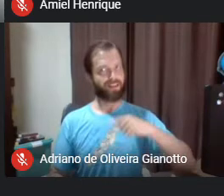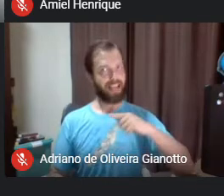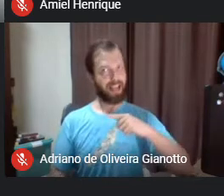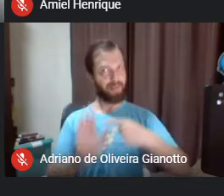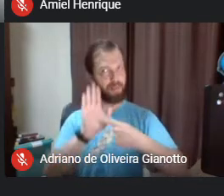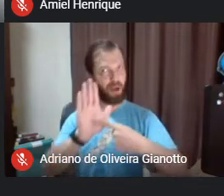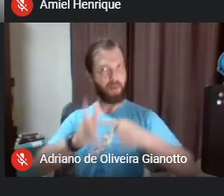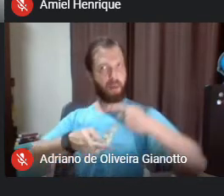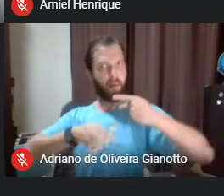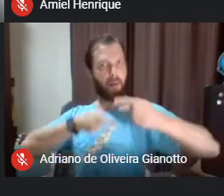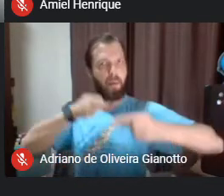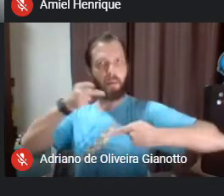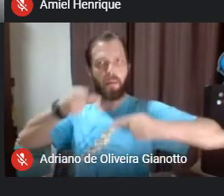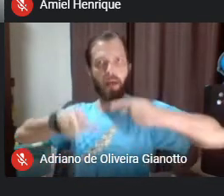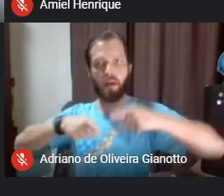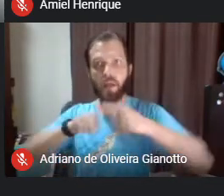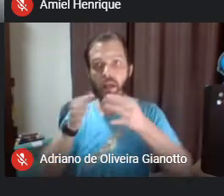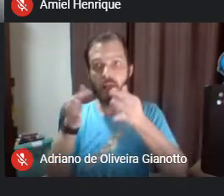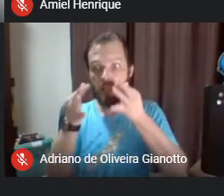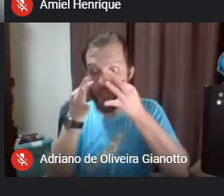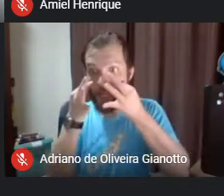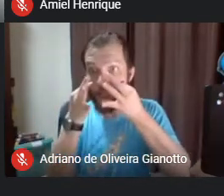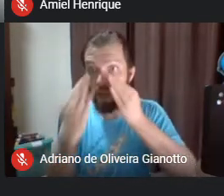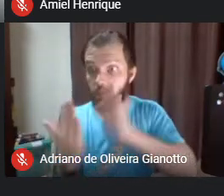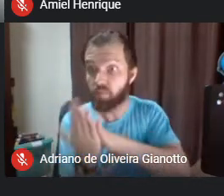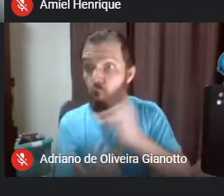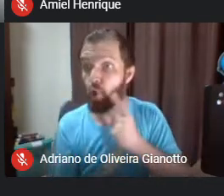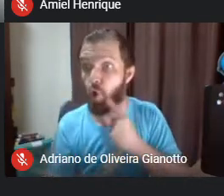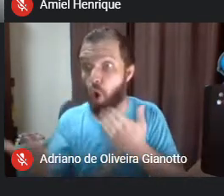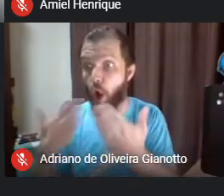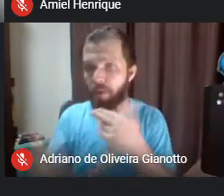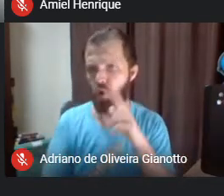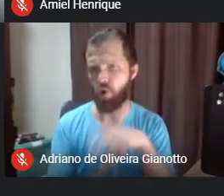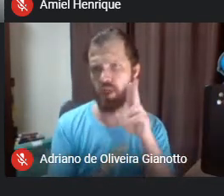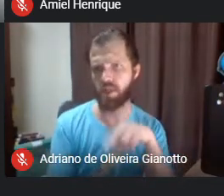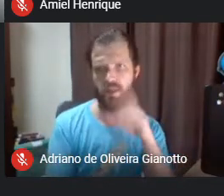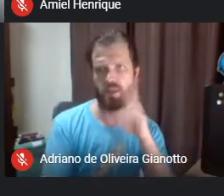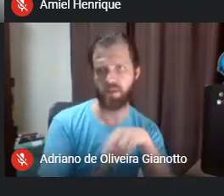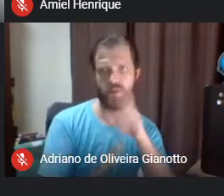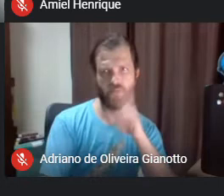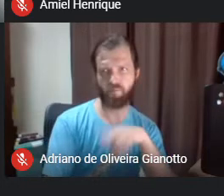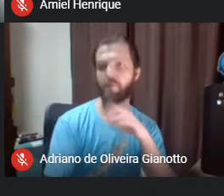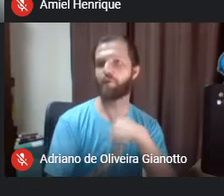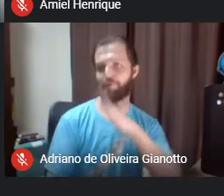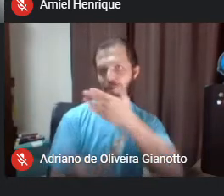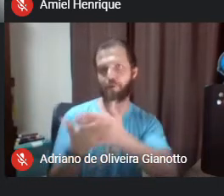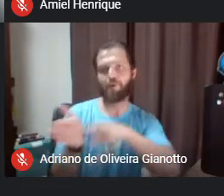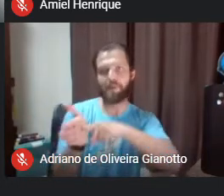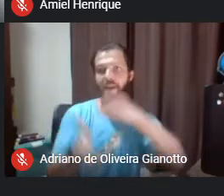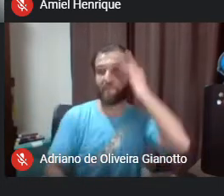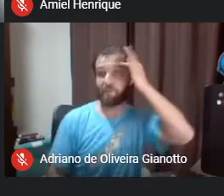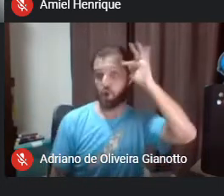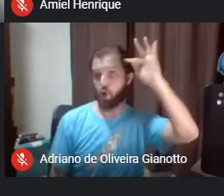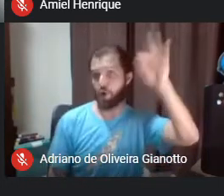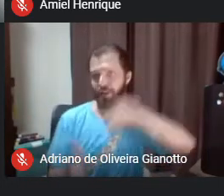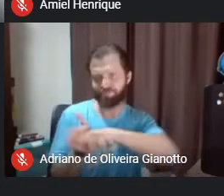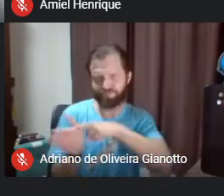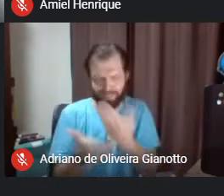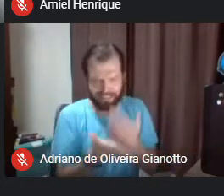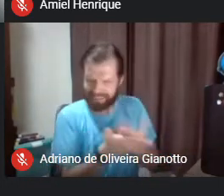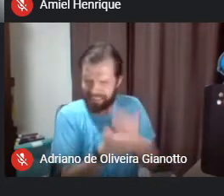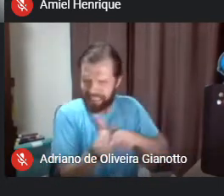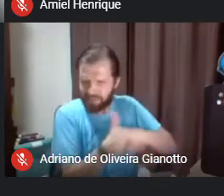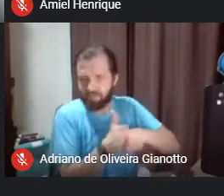por trás tinha uma ideologia muito ruim, muito negativa, né? Porque Aristóteles não tinha contato com nenhum surdo,